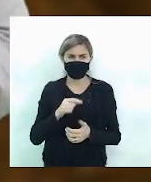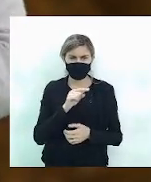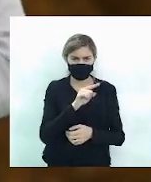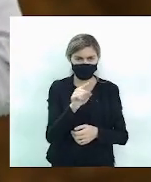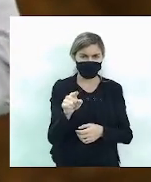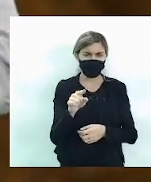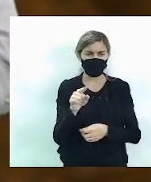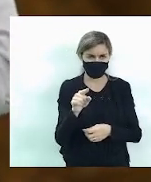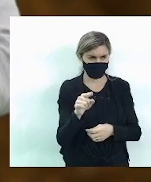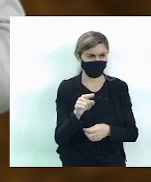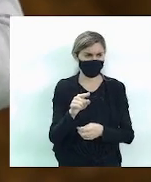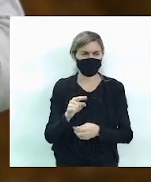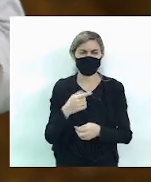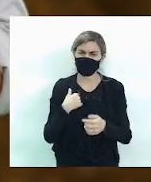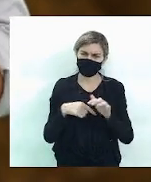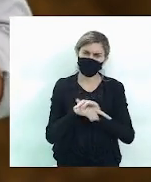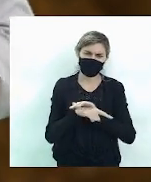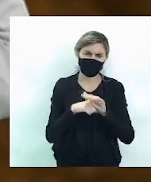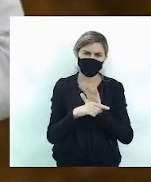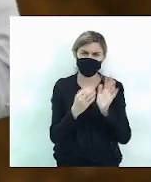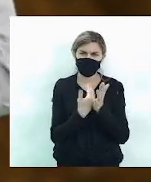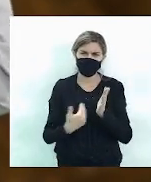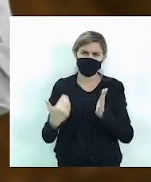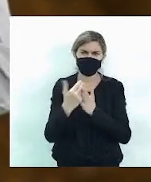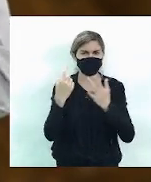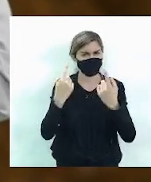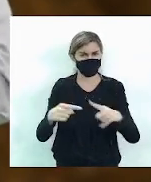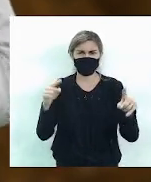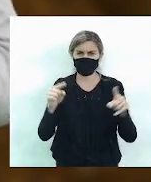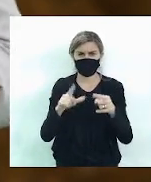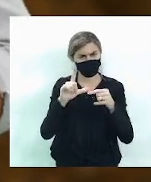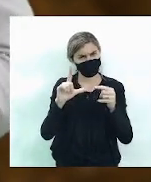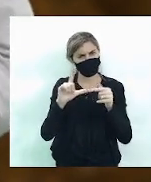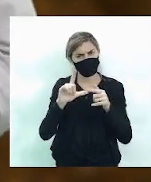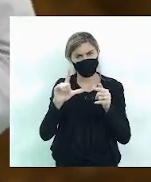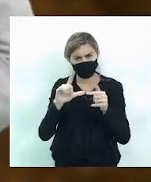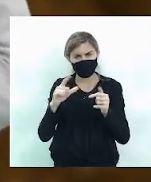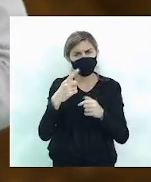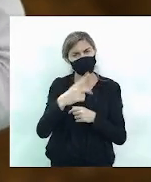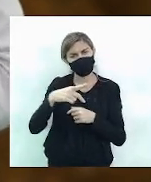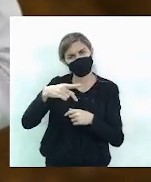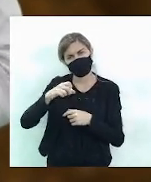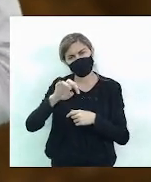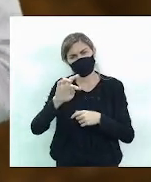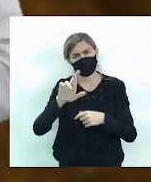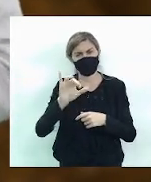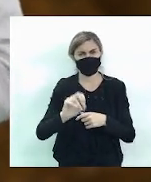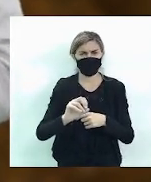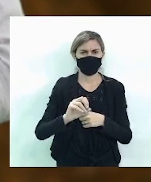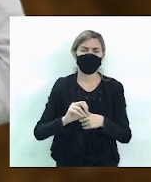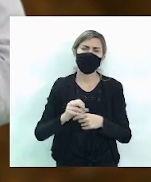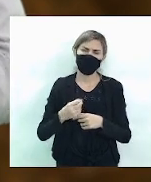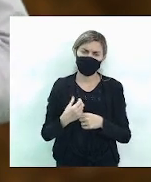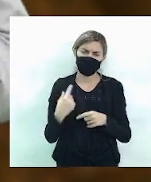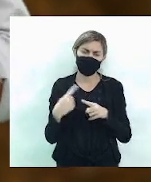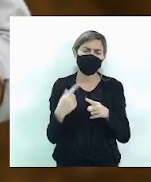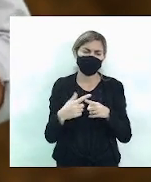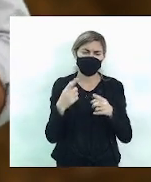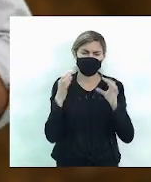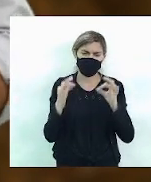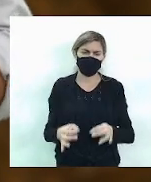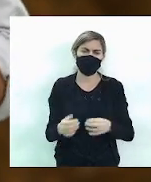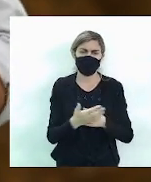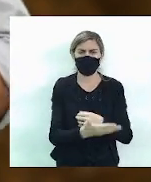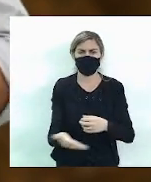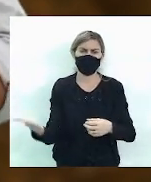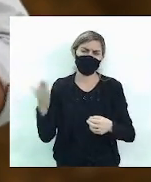você pesquise mais músicas, letras das músicas de Petrúcio Amorim, né? Porque certamente você vai